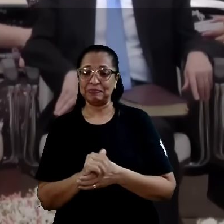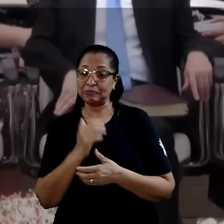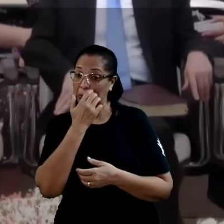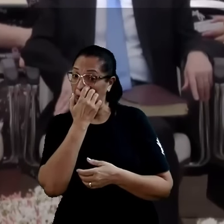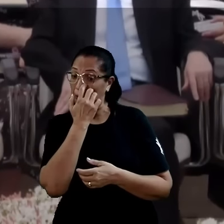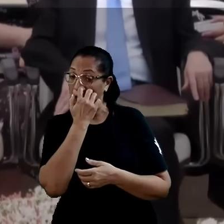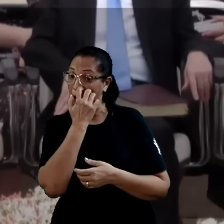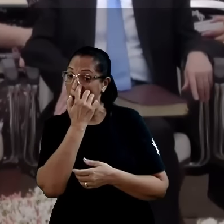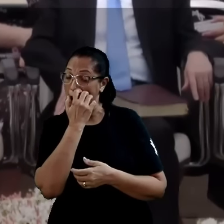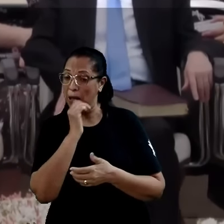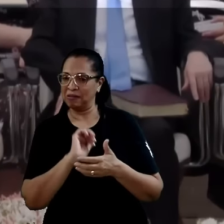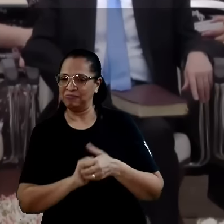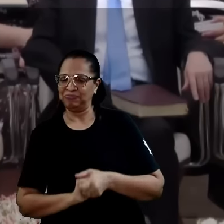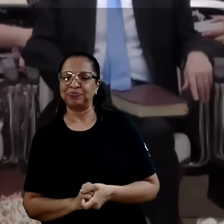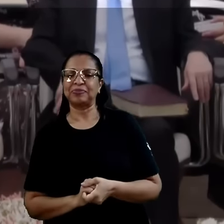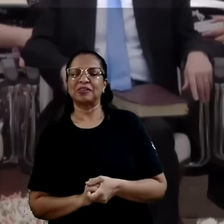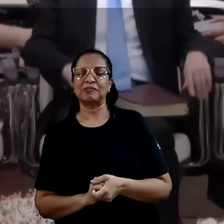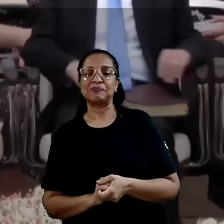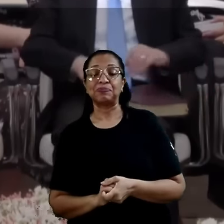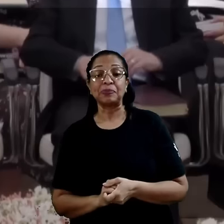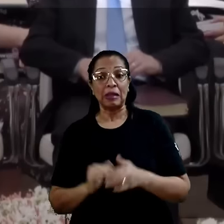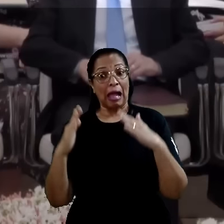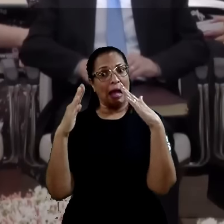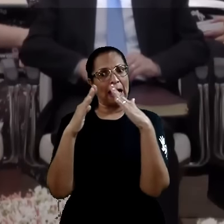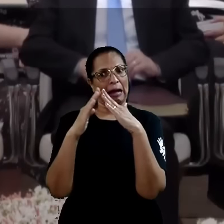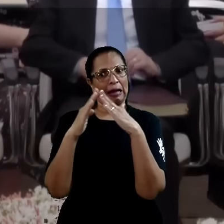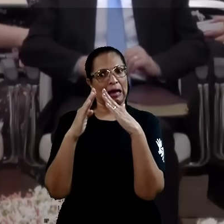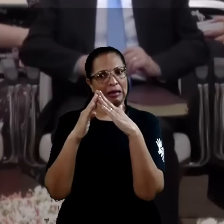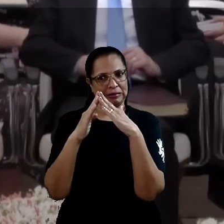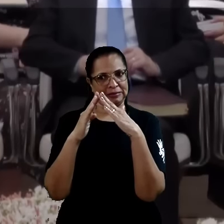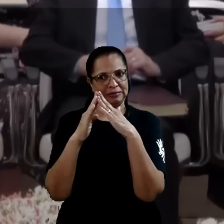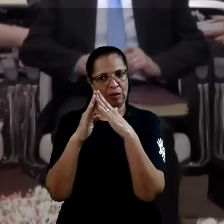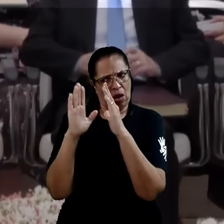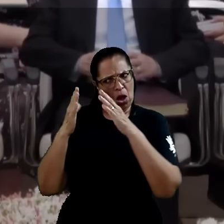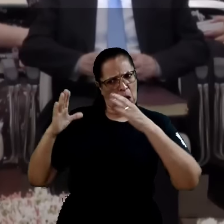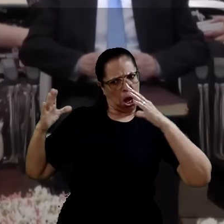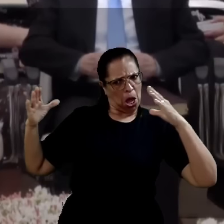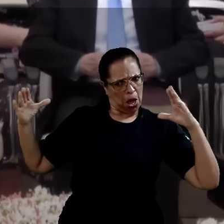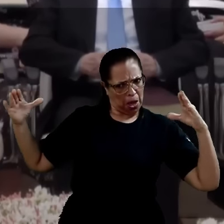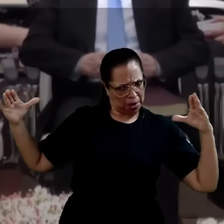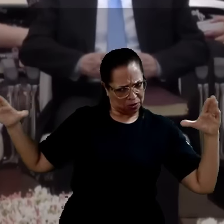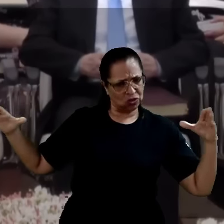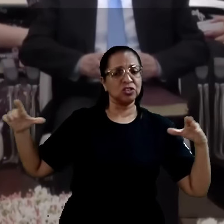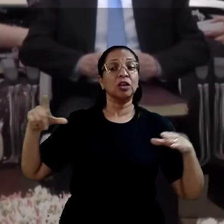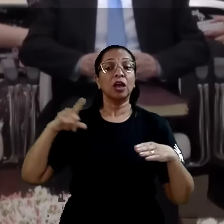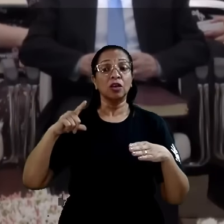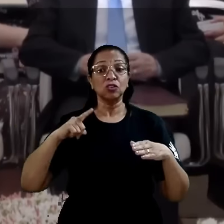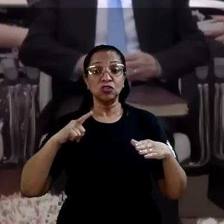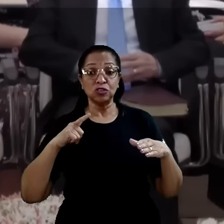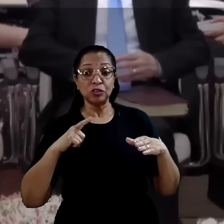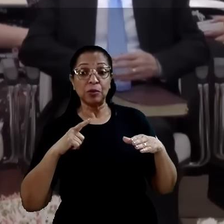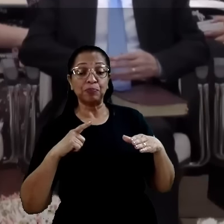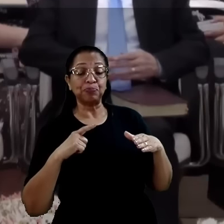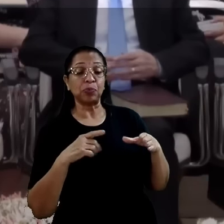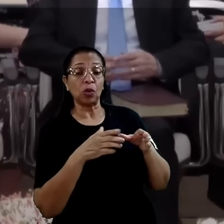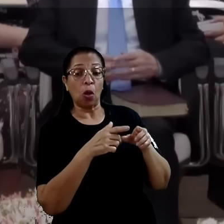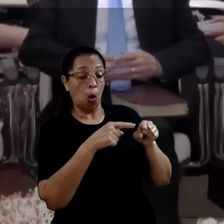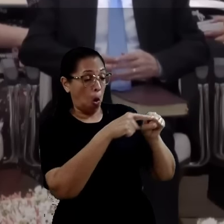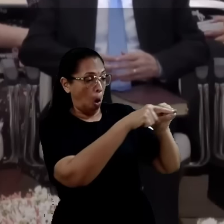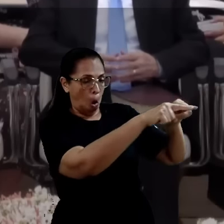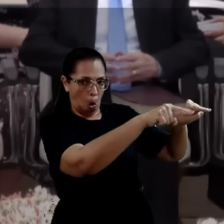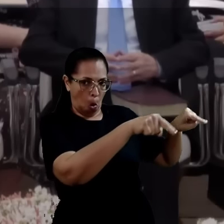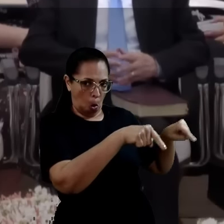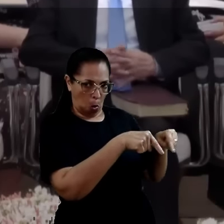receber obreiros cantores pregadores e uma suí dentro da casa então se o pregador quisesse ficar do lado de fora para ter mais